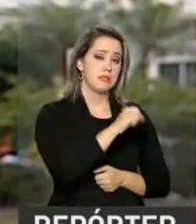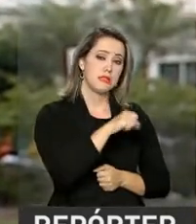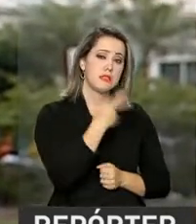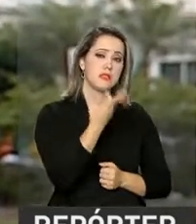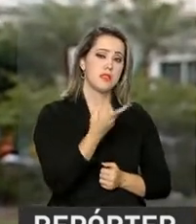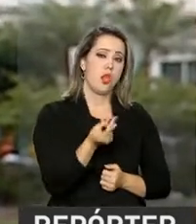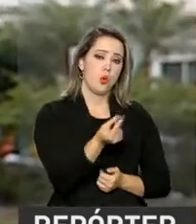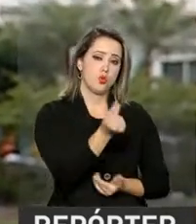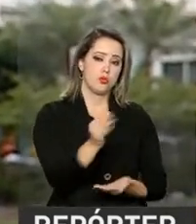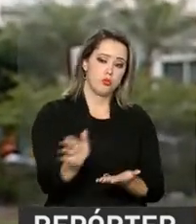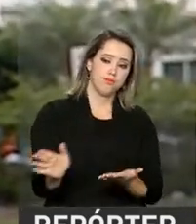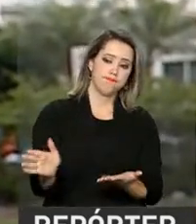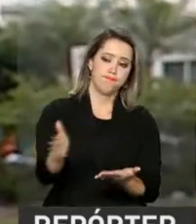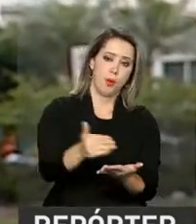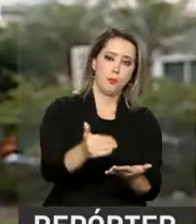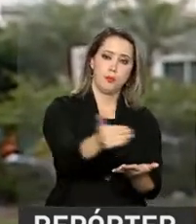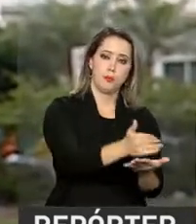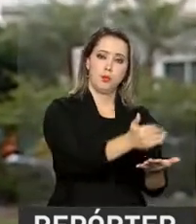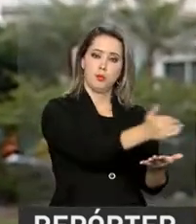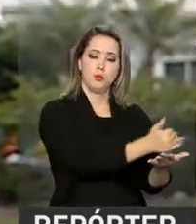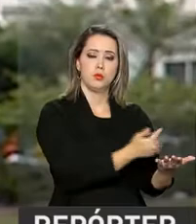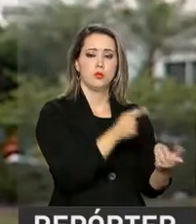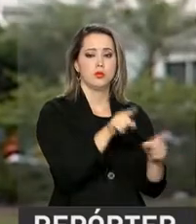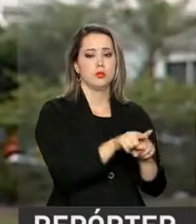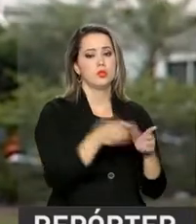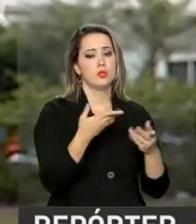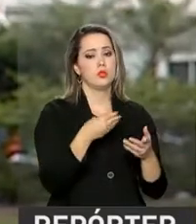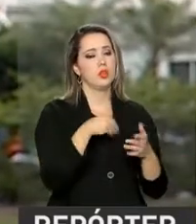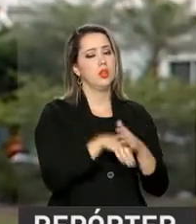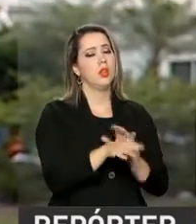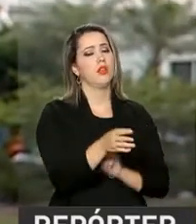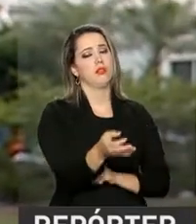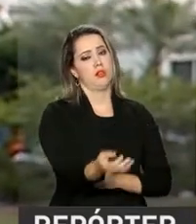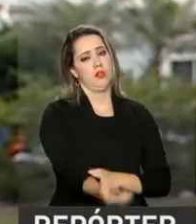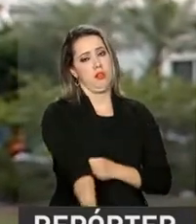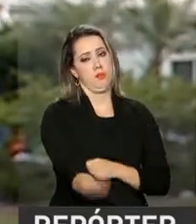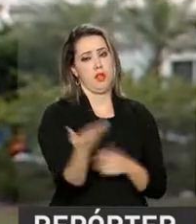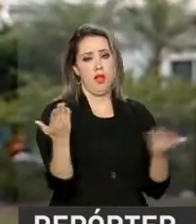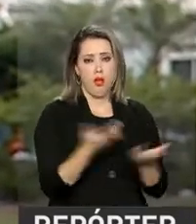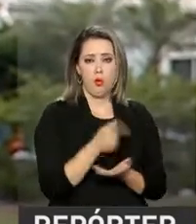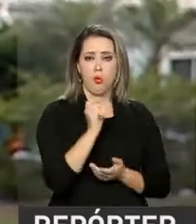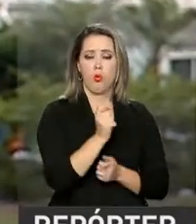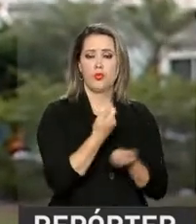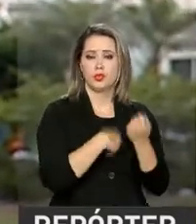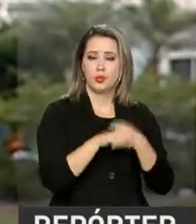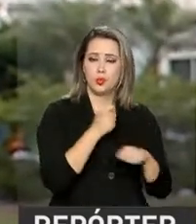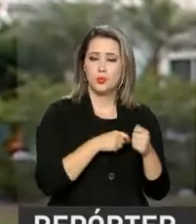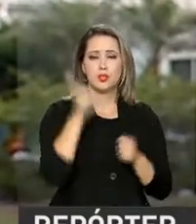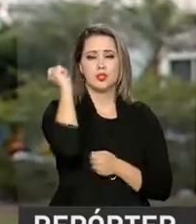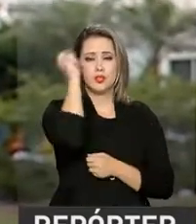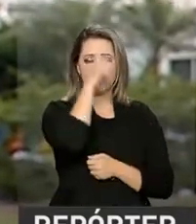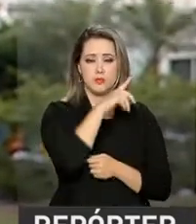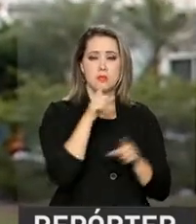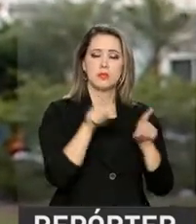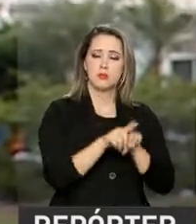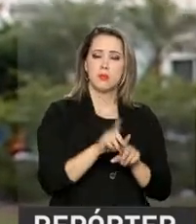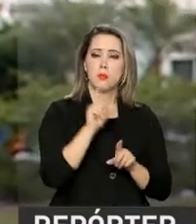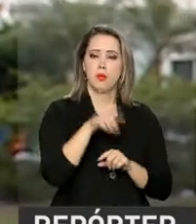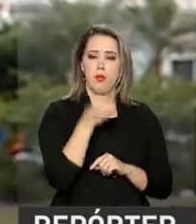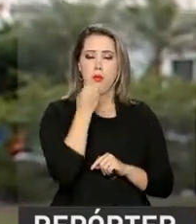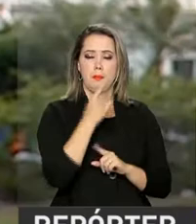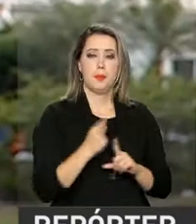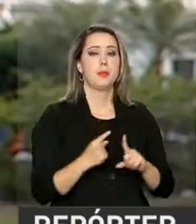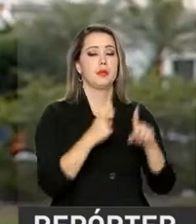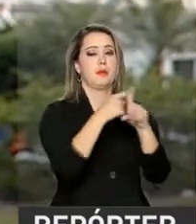que entrará nos cofres da União num momento de cenário econômico adverso e também é positivo para as empresas,